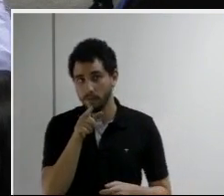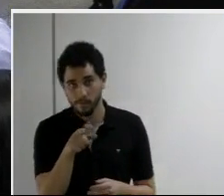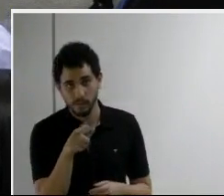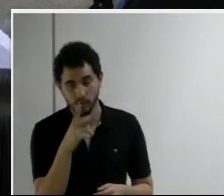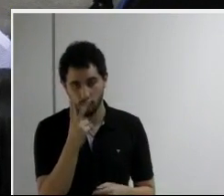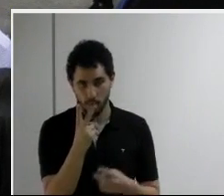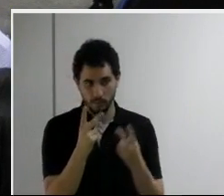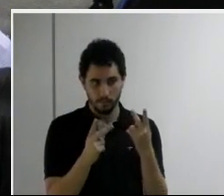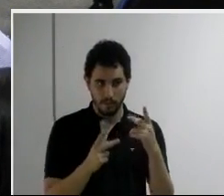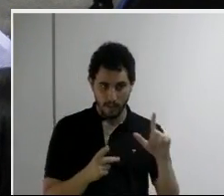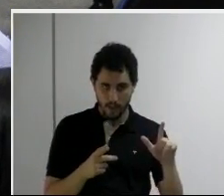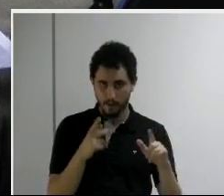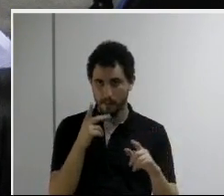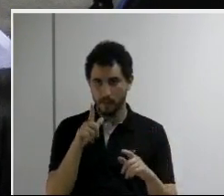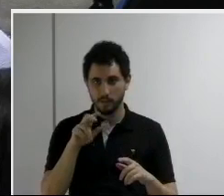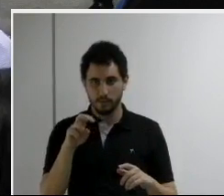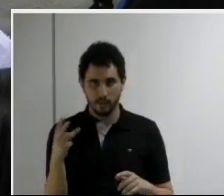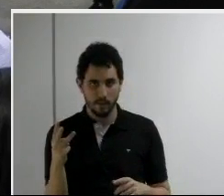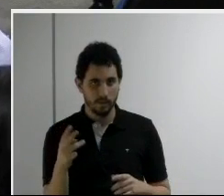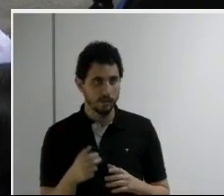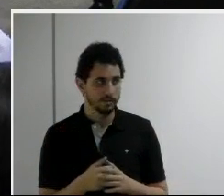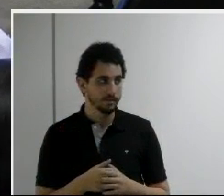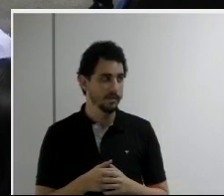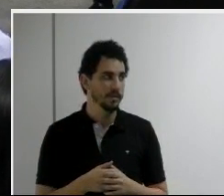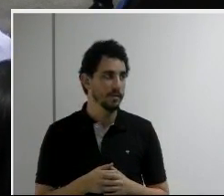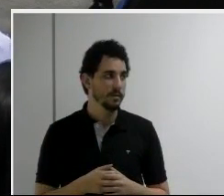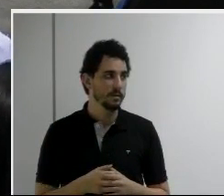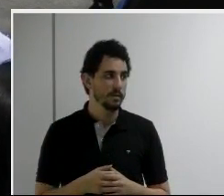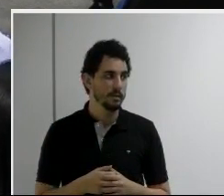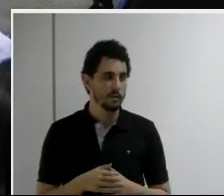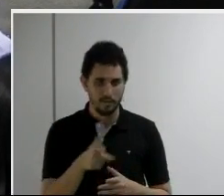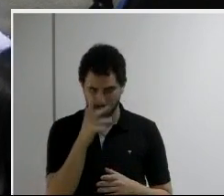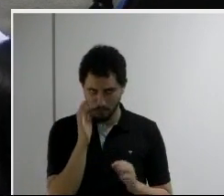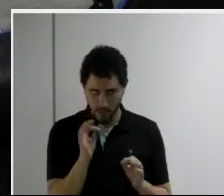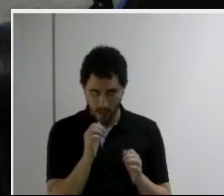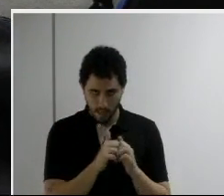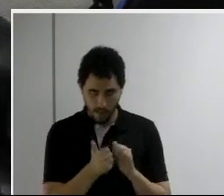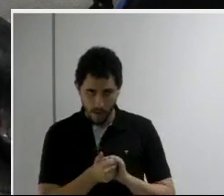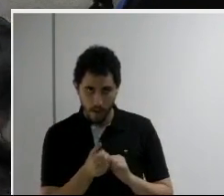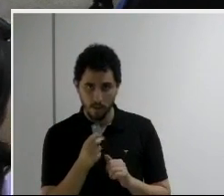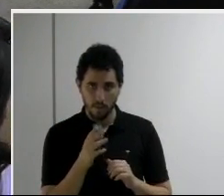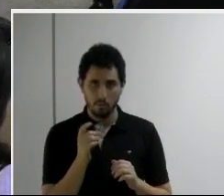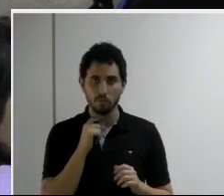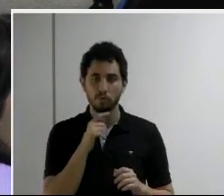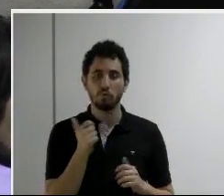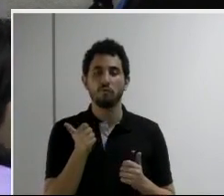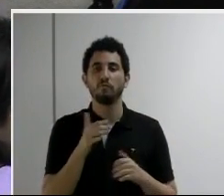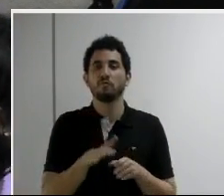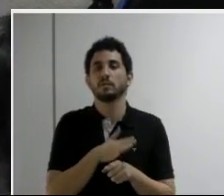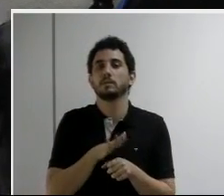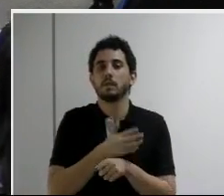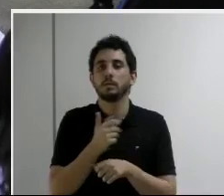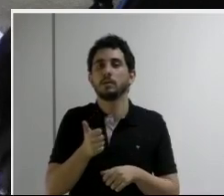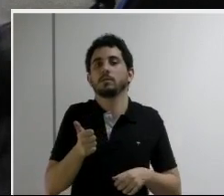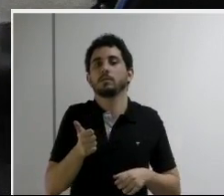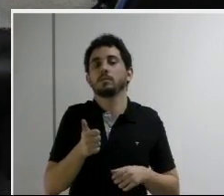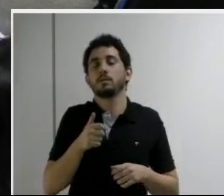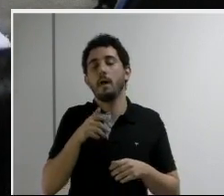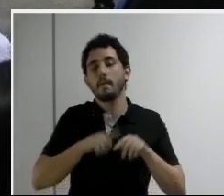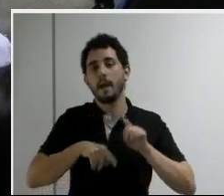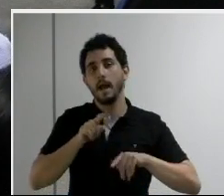PLs, agora o PL 53 e o PL 30, são adequados e suficientes com relação ao estabelecimento de mecanismos